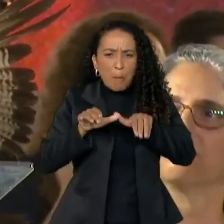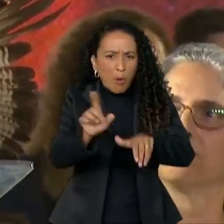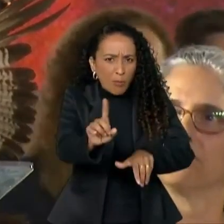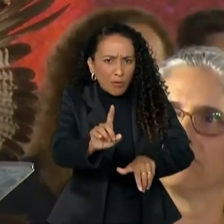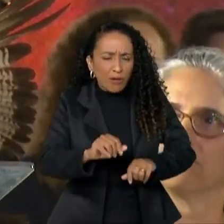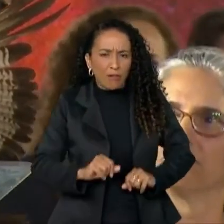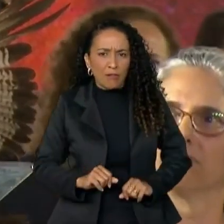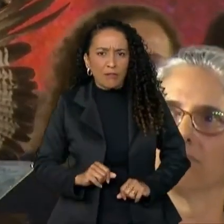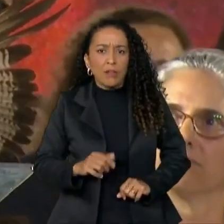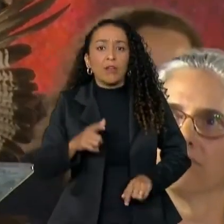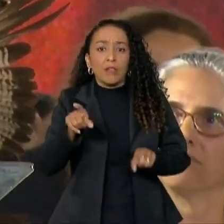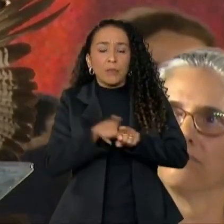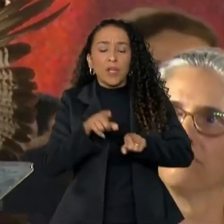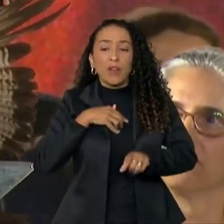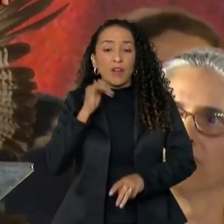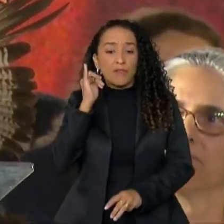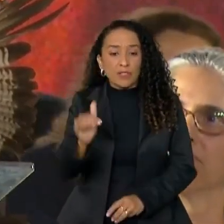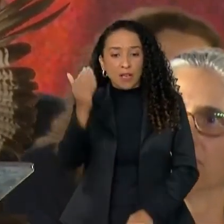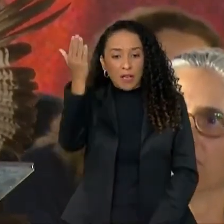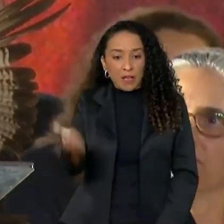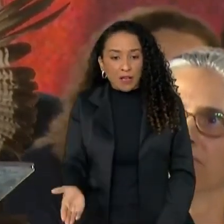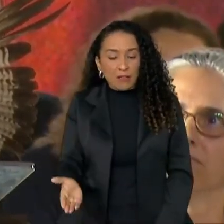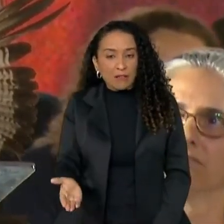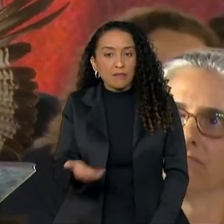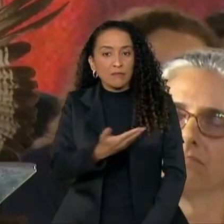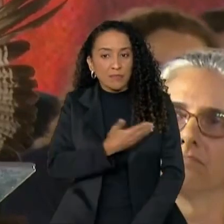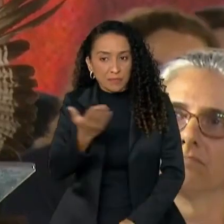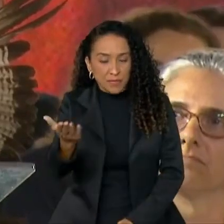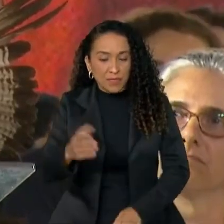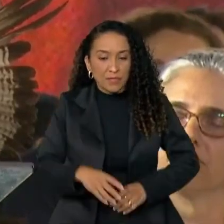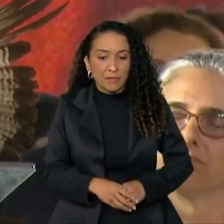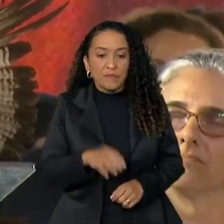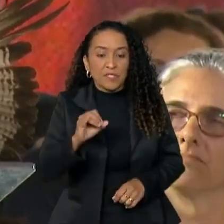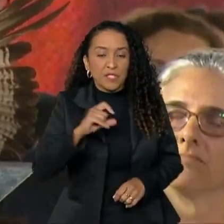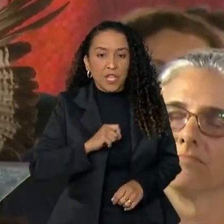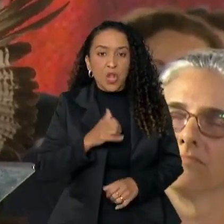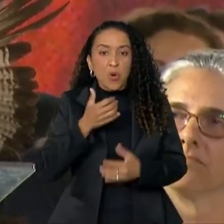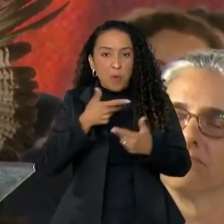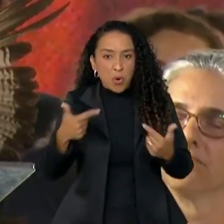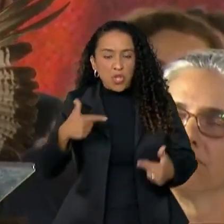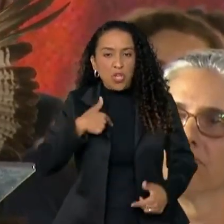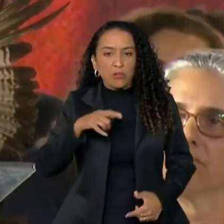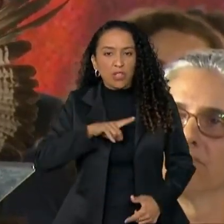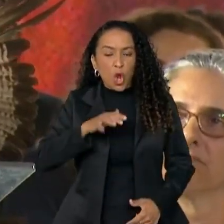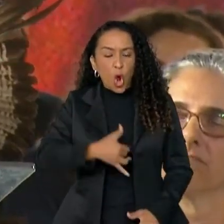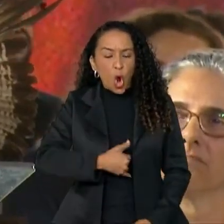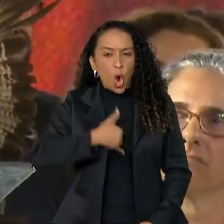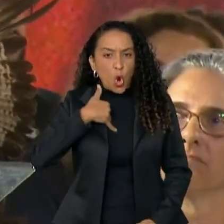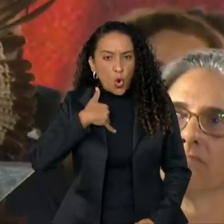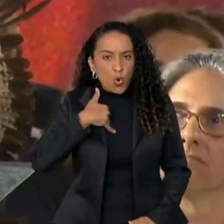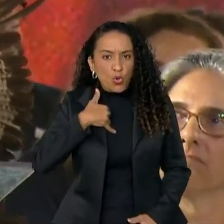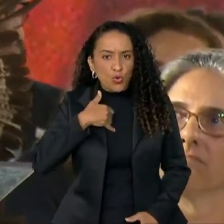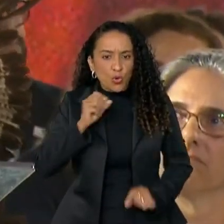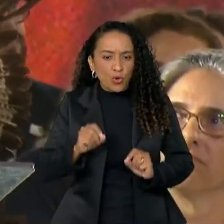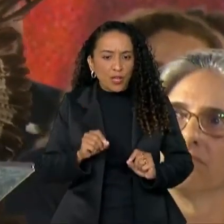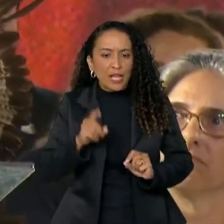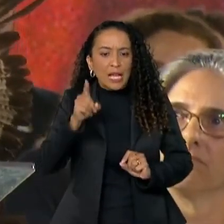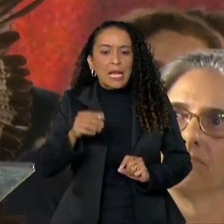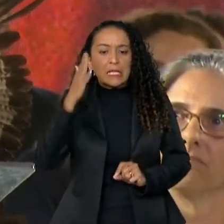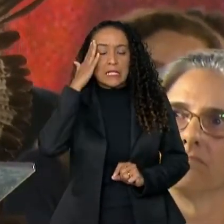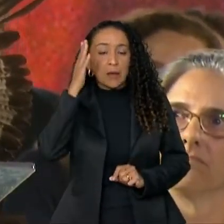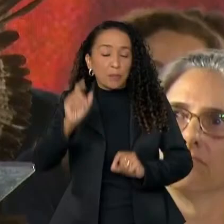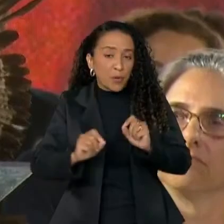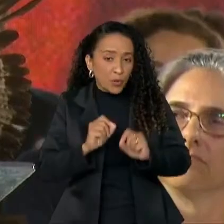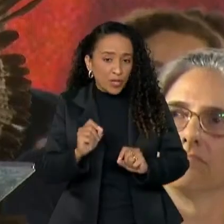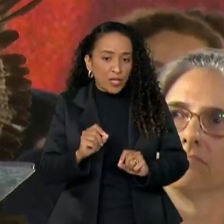quero dizer para a companheira, quer dizer para a companheira, se tem uma coisa que eu tenho muito orgulho, é de saber o